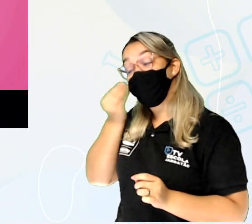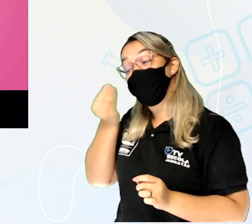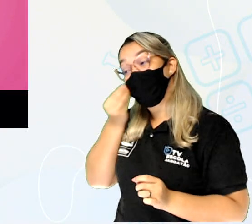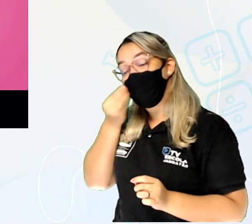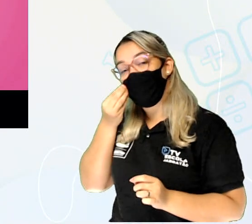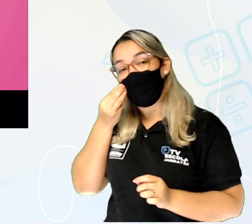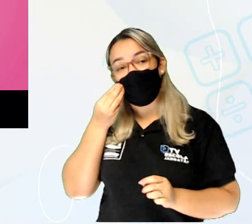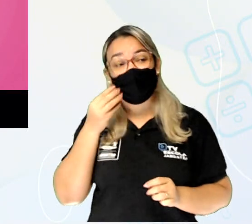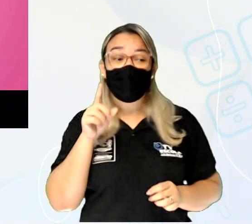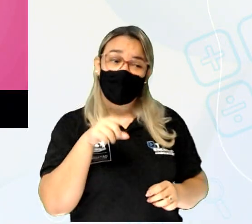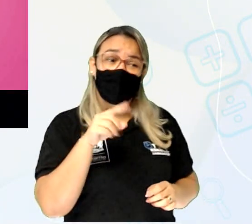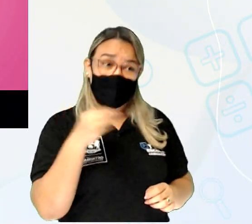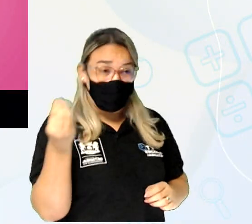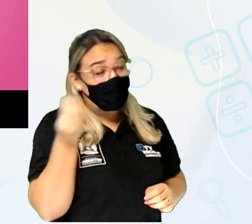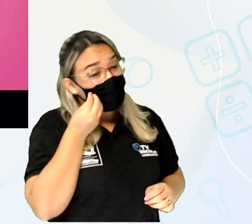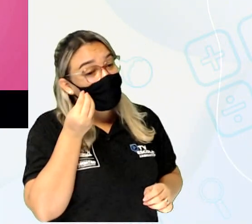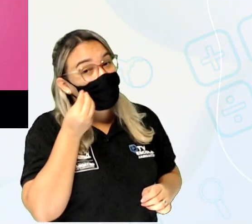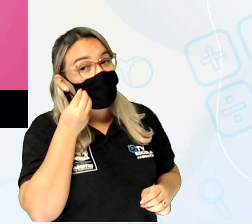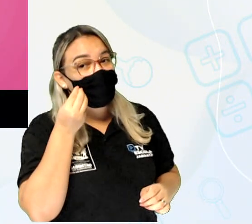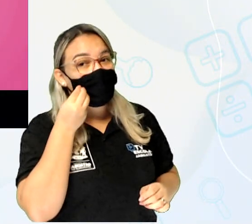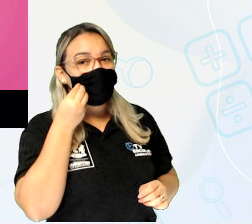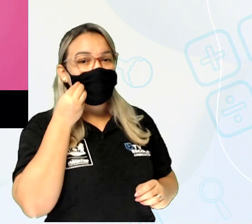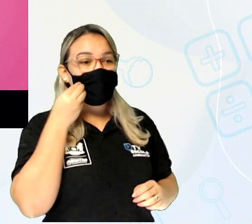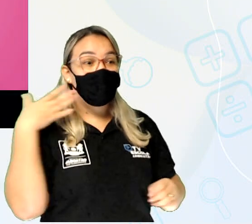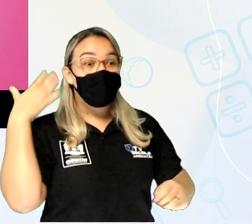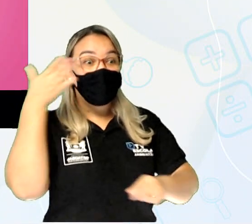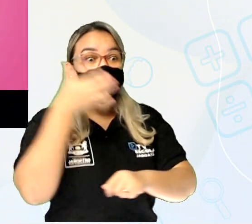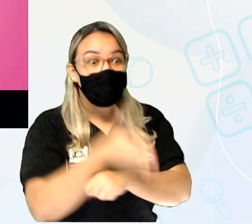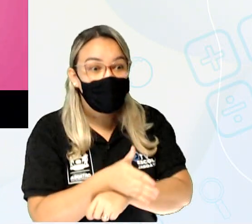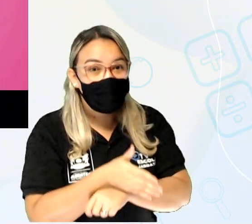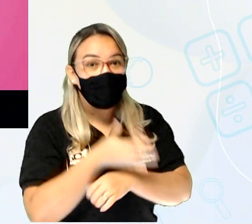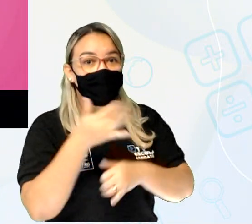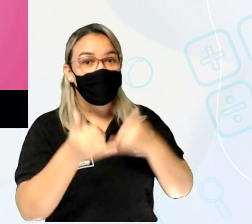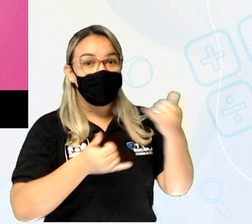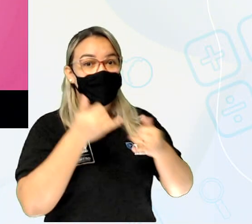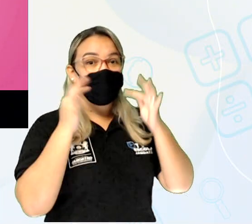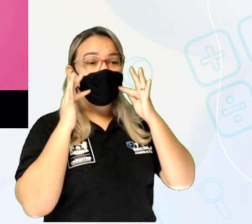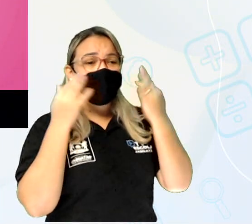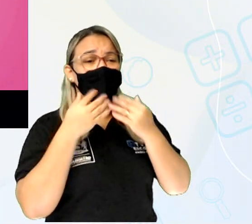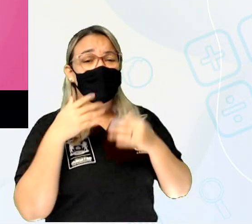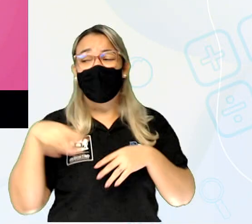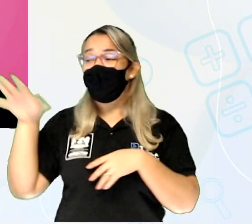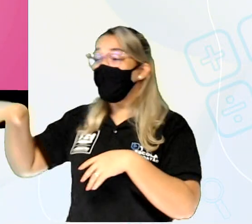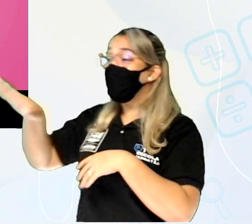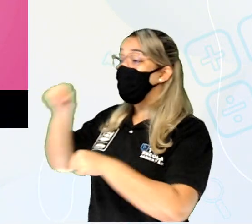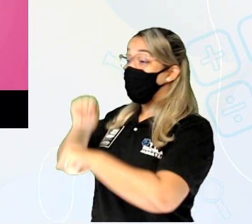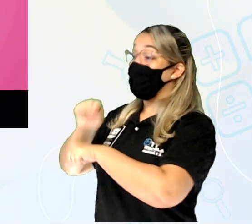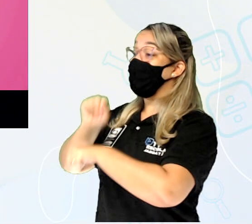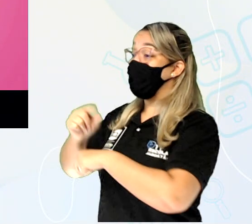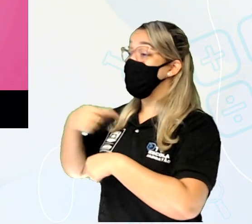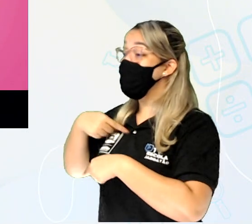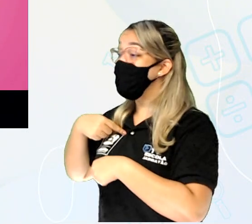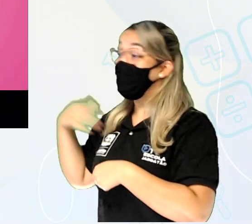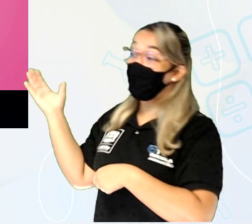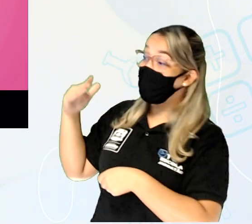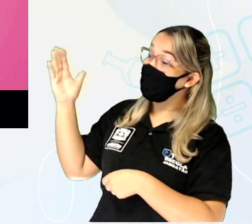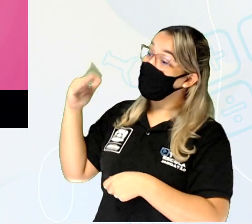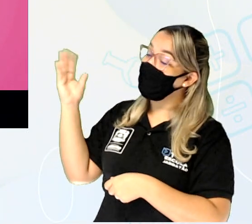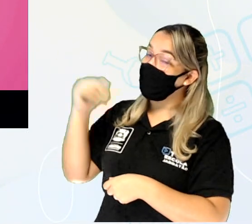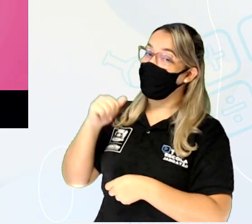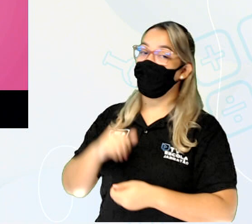tentar invadir aquele piquenique. Ei, Vi, espere por mim. Vamos lá!